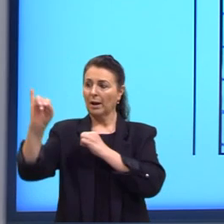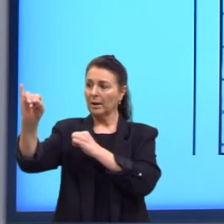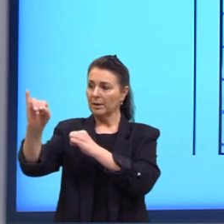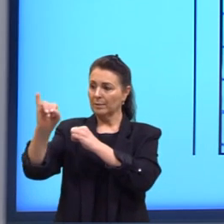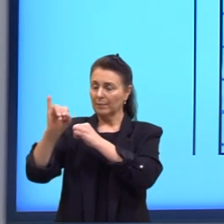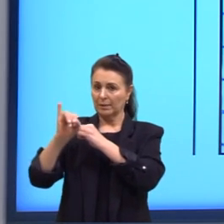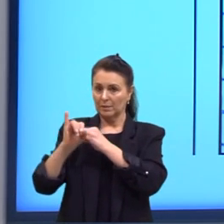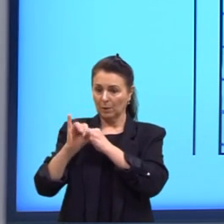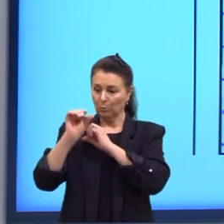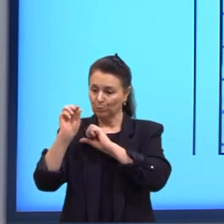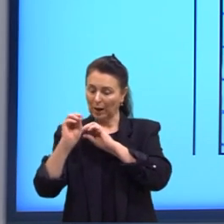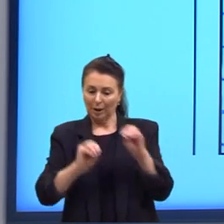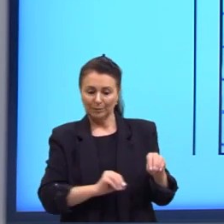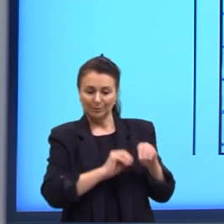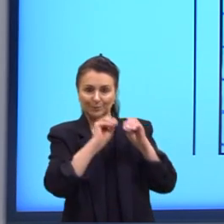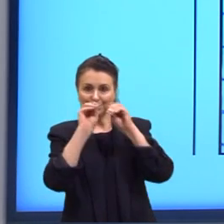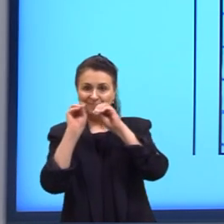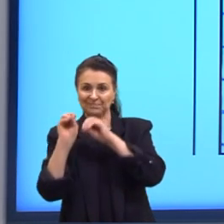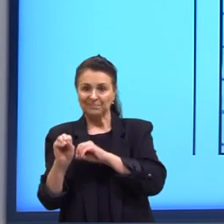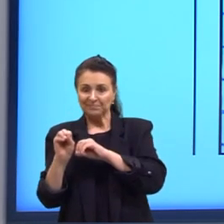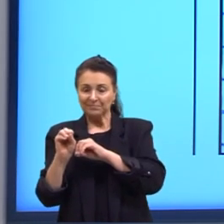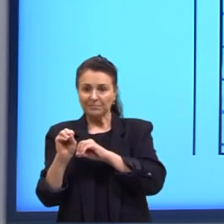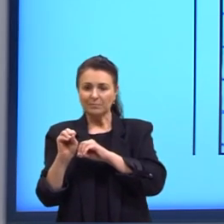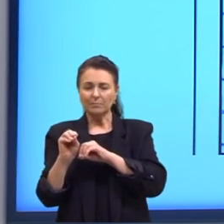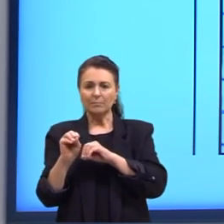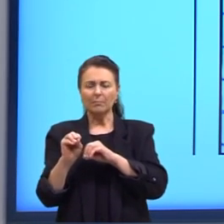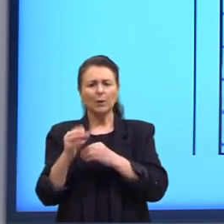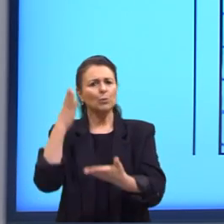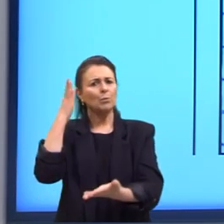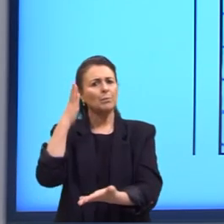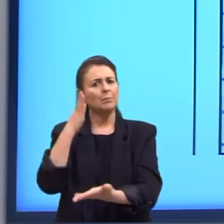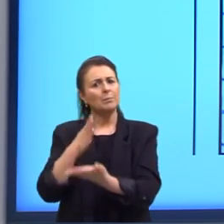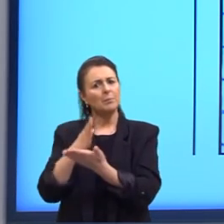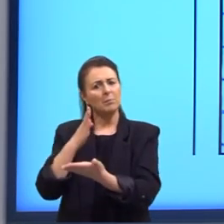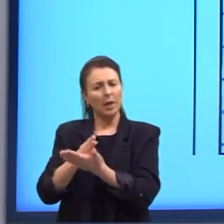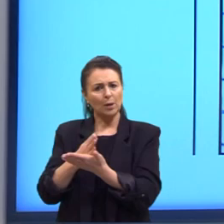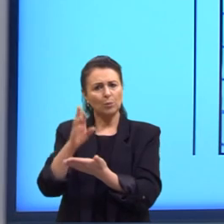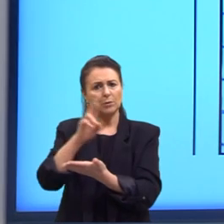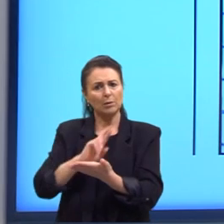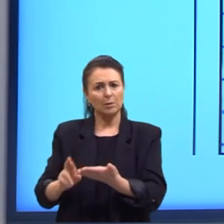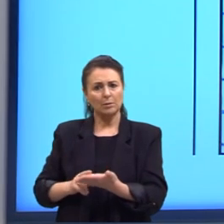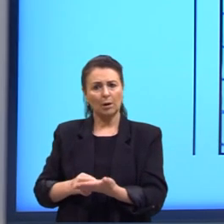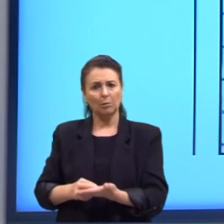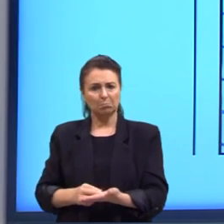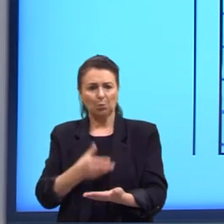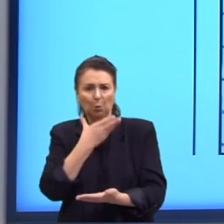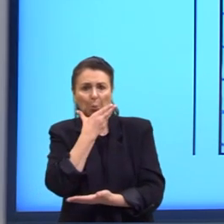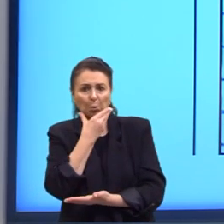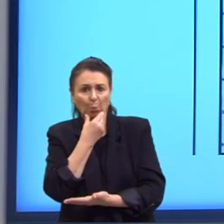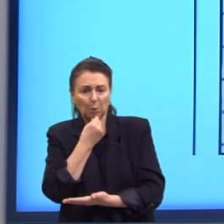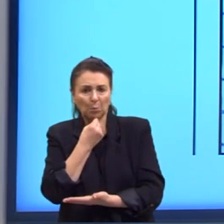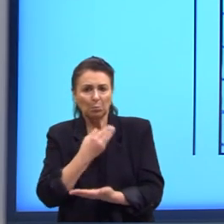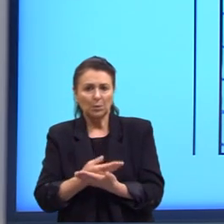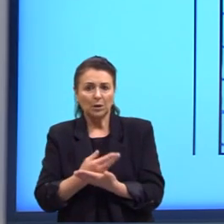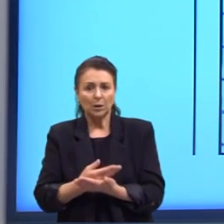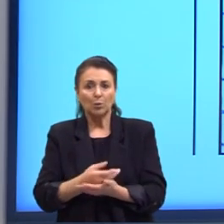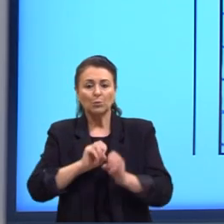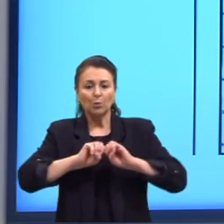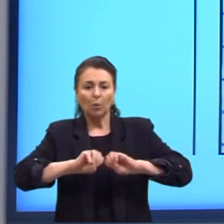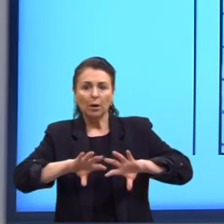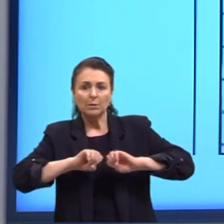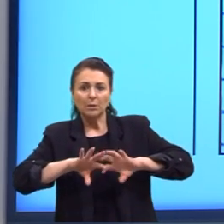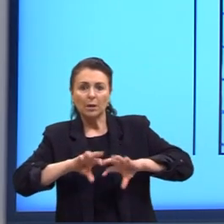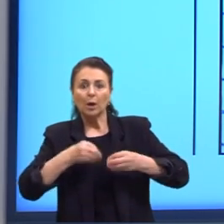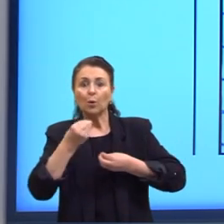nessa relação dos Imigrantes e no meio da redação do nada um estudante resolveu dar uma receita de